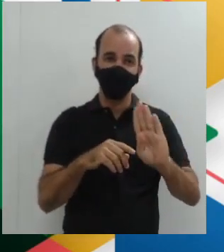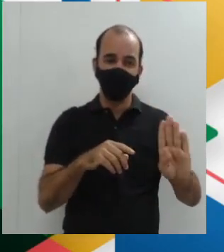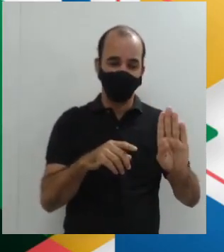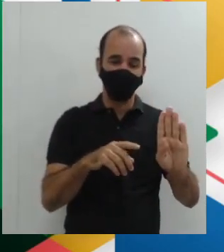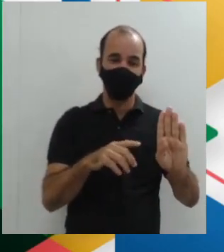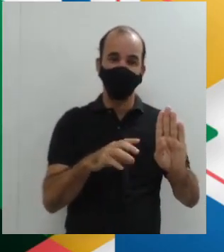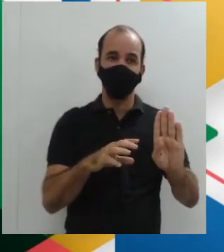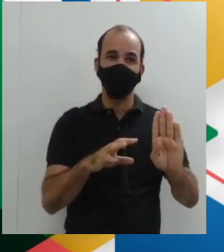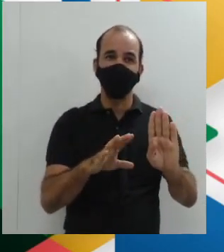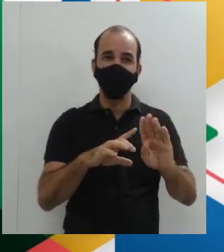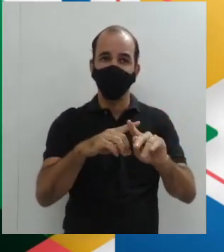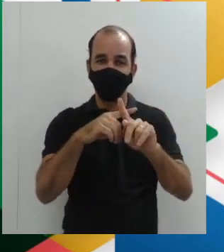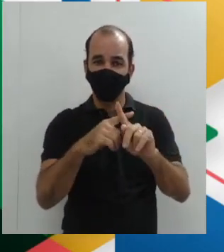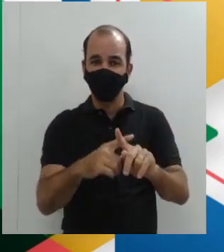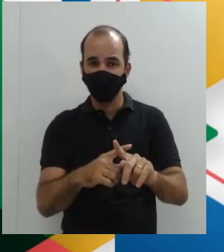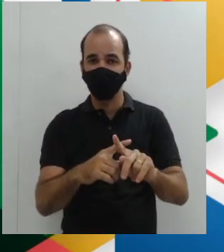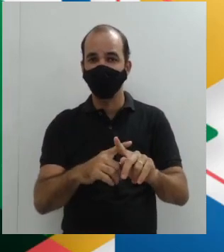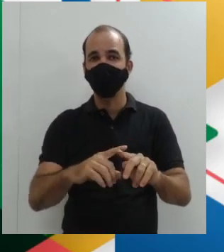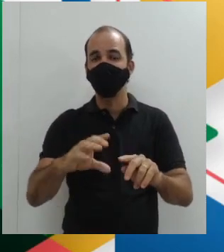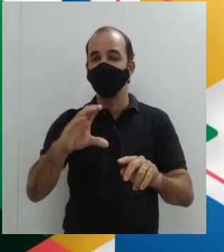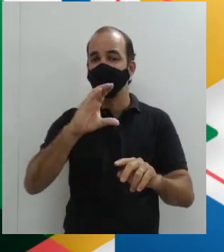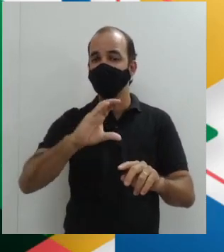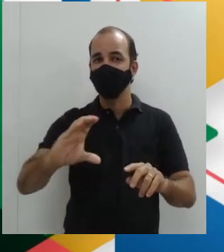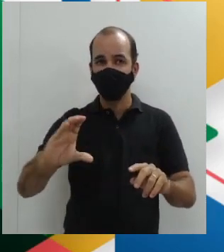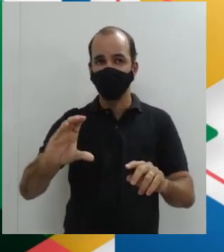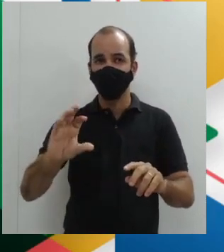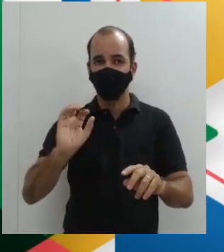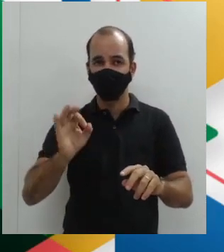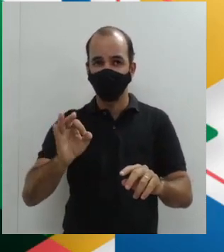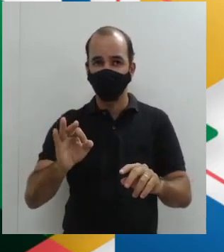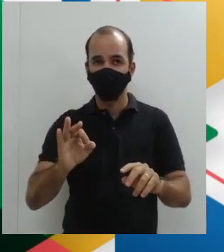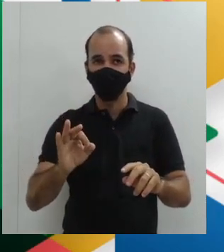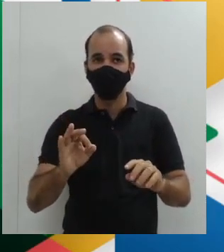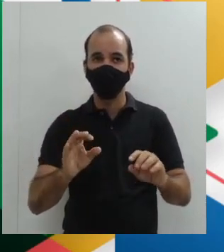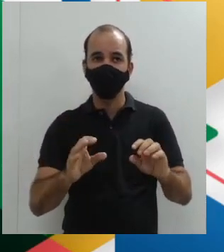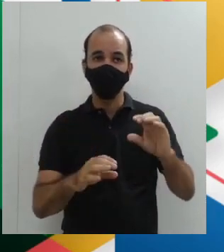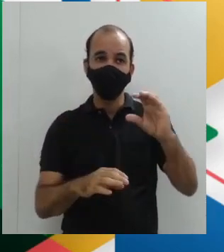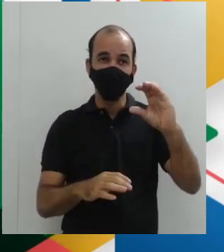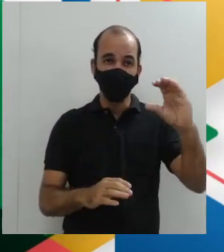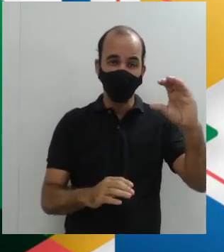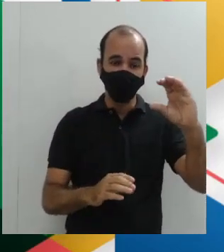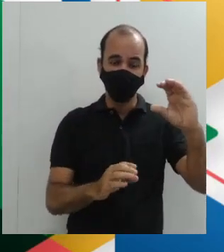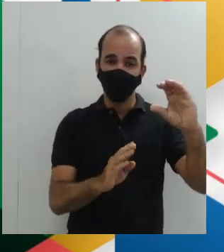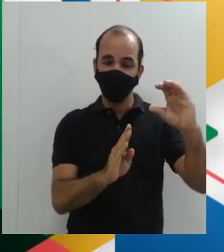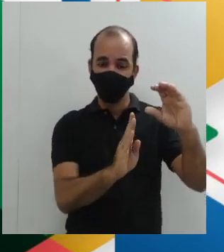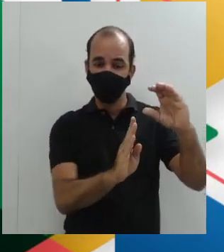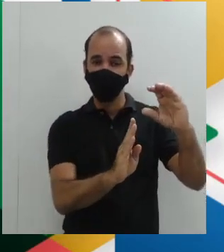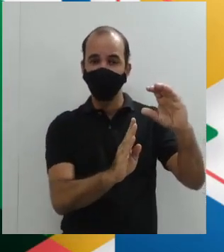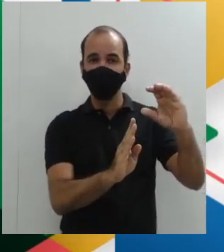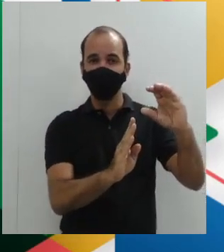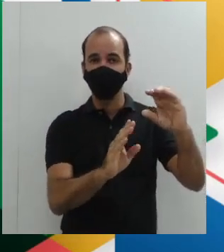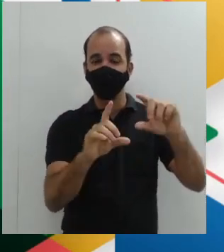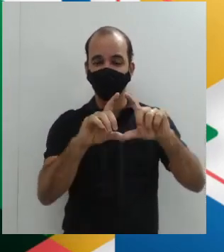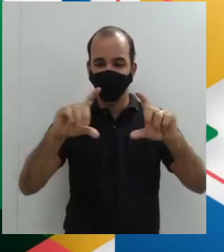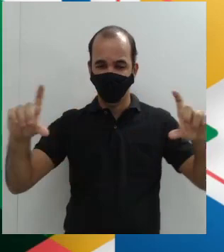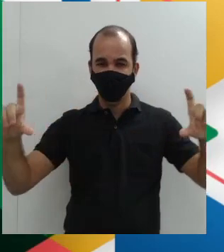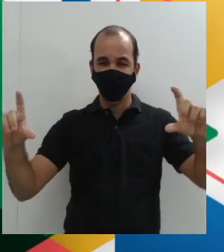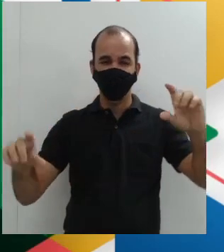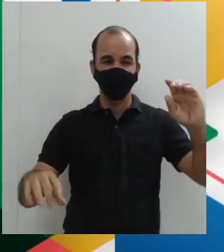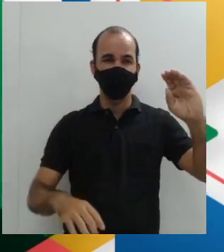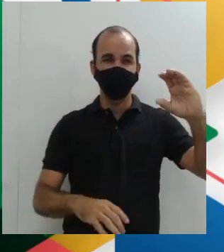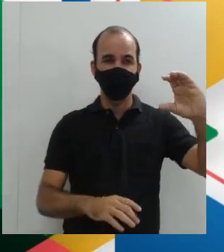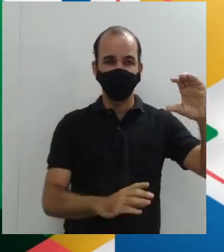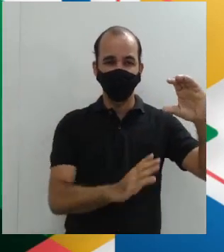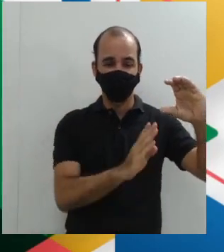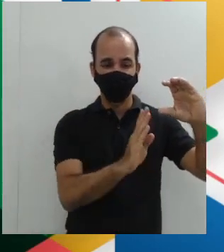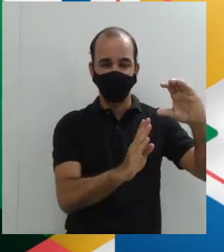e multiplico por esse lado Czinho, eu vou ter exatamente essa área 2 aqui, ó. Ou seja, BC, BC,